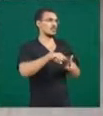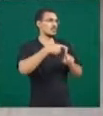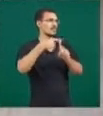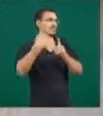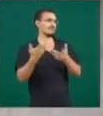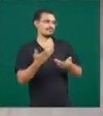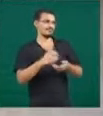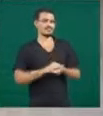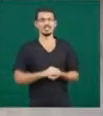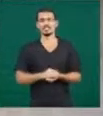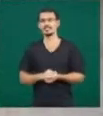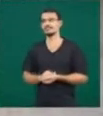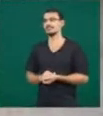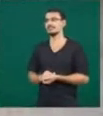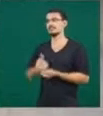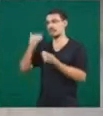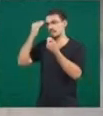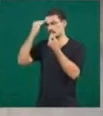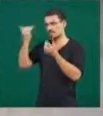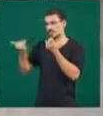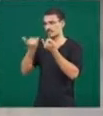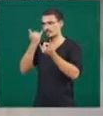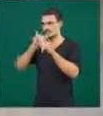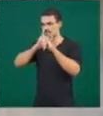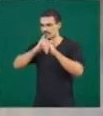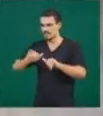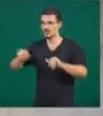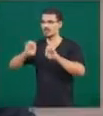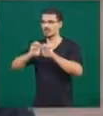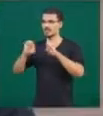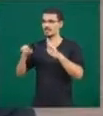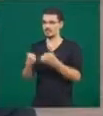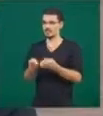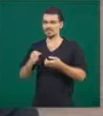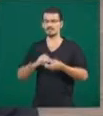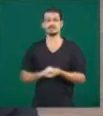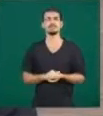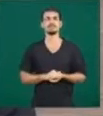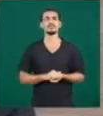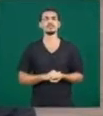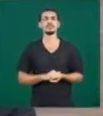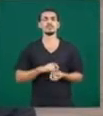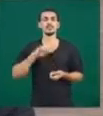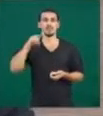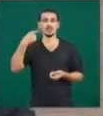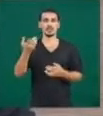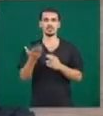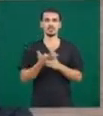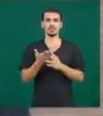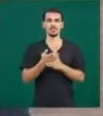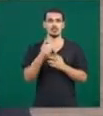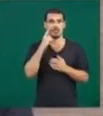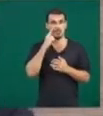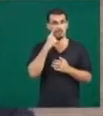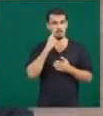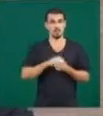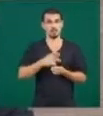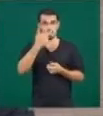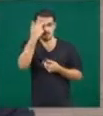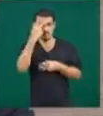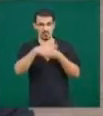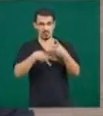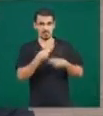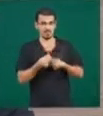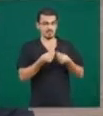pela oportunidade de divulgar o evento aí com vocês. Ok, muito obrigado. E depois do intervalo, atenção para quem vai presentear as